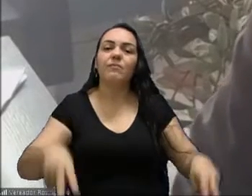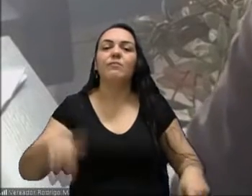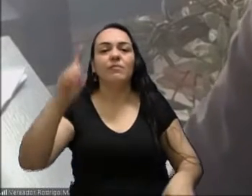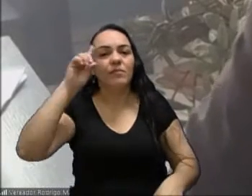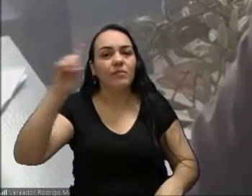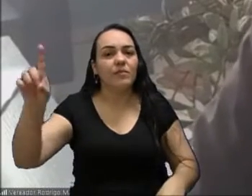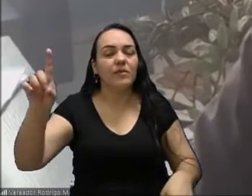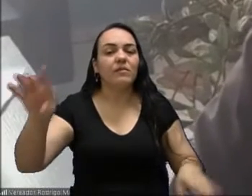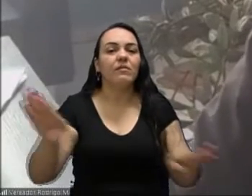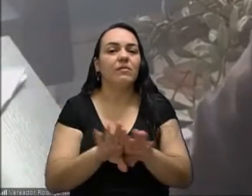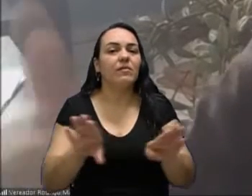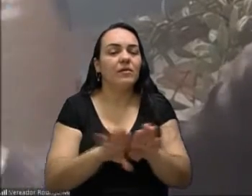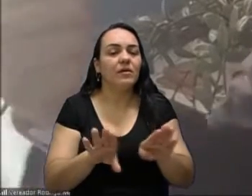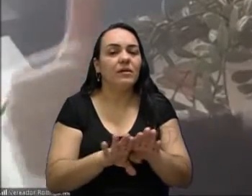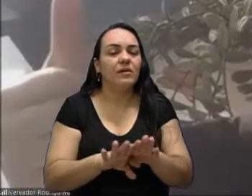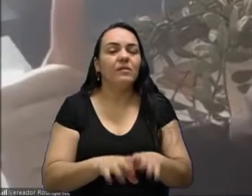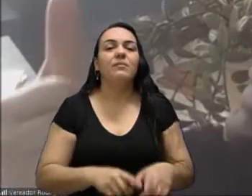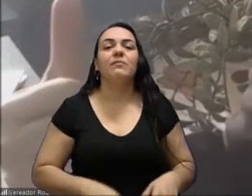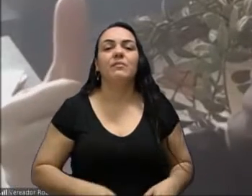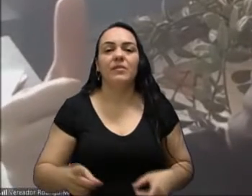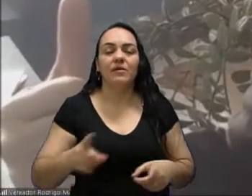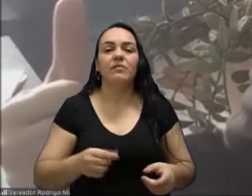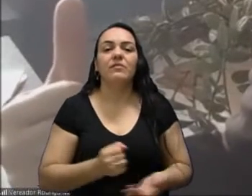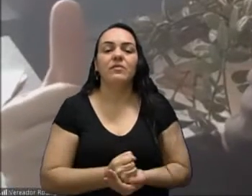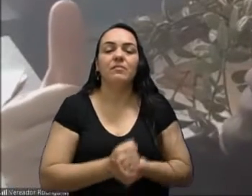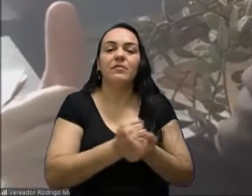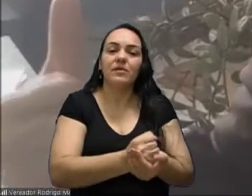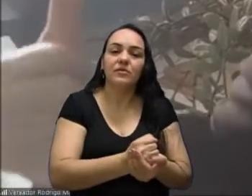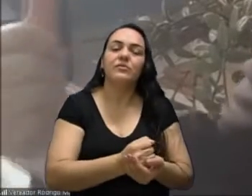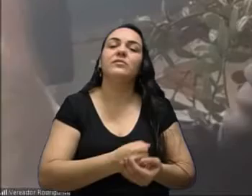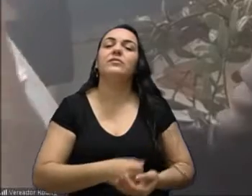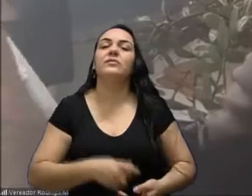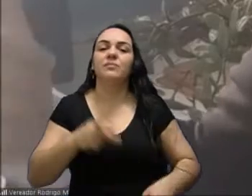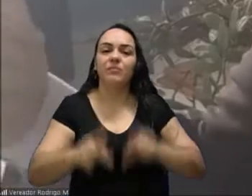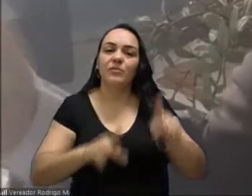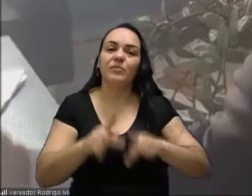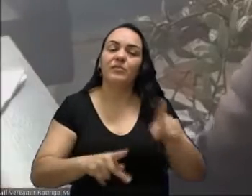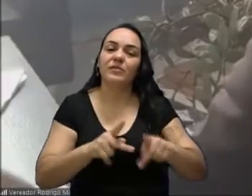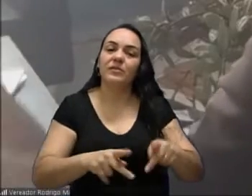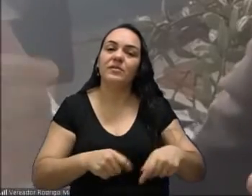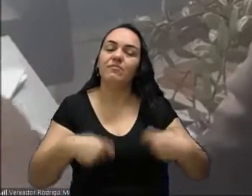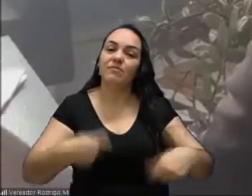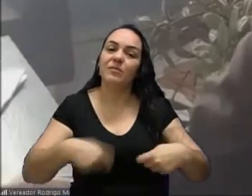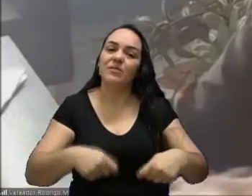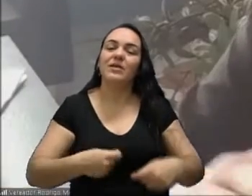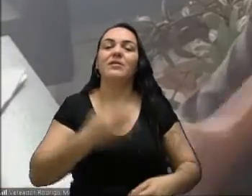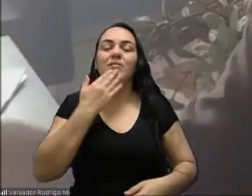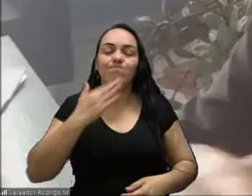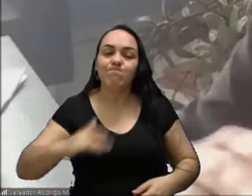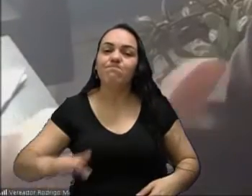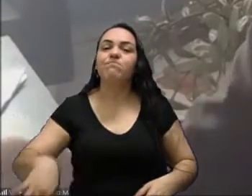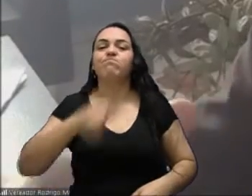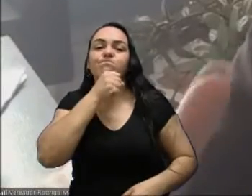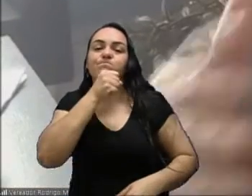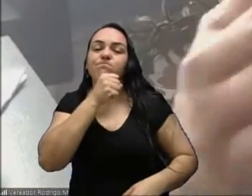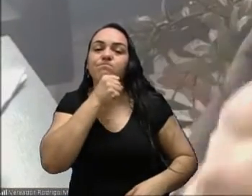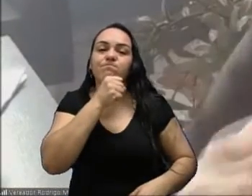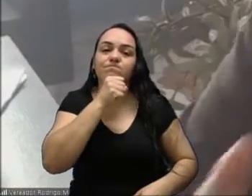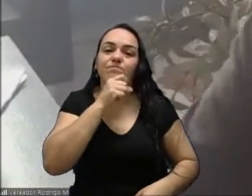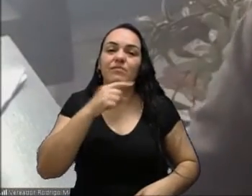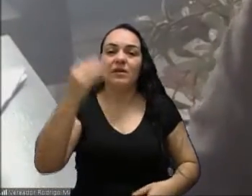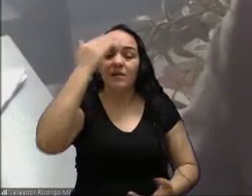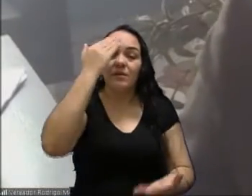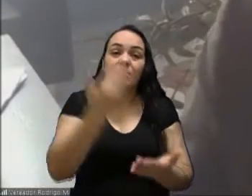pautar em uma extraordinária esse projeto, para que a gente pudesse atender essa população, que está sendo despejada, com crianças, com idosas, eu tenho certeza absoluta,